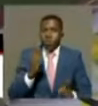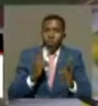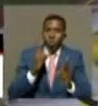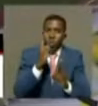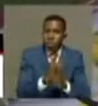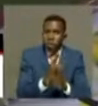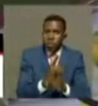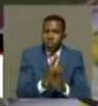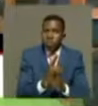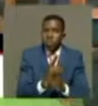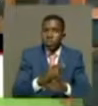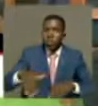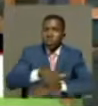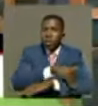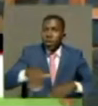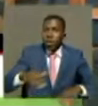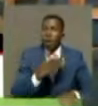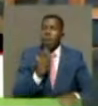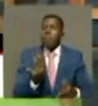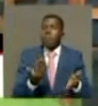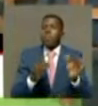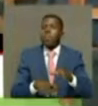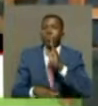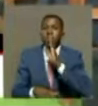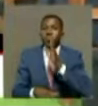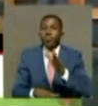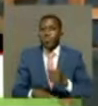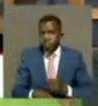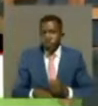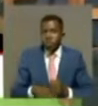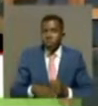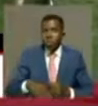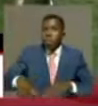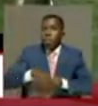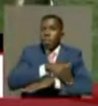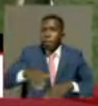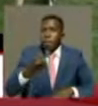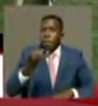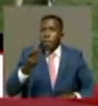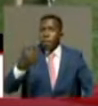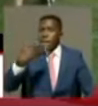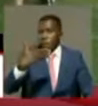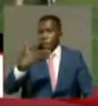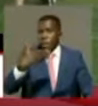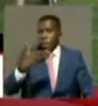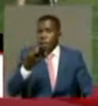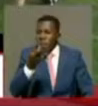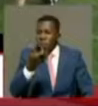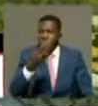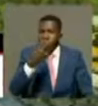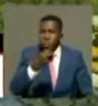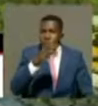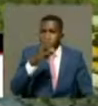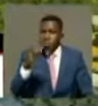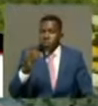sem vida na via pública, de frente à Piscina Parque, no bairro popular número 1, a cerca de 300 metros da